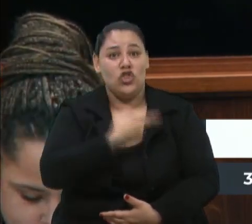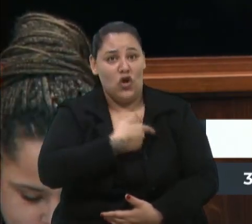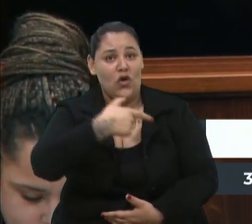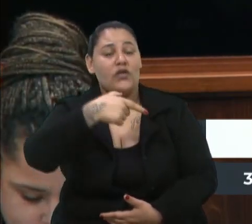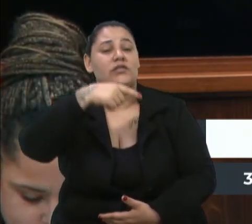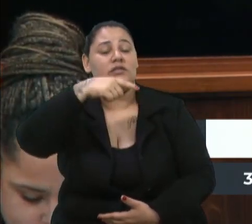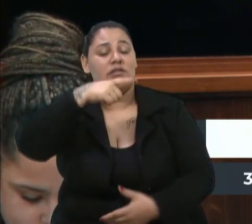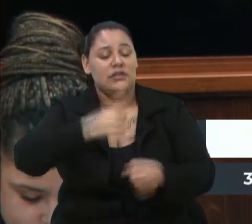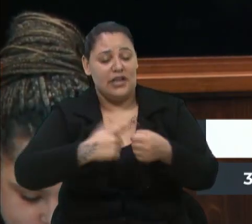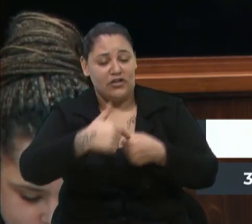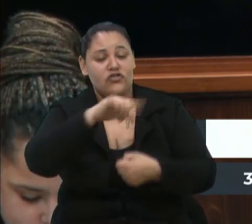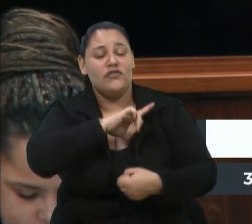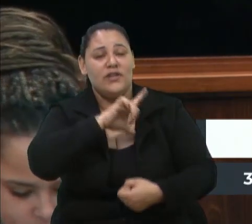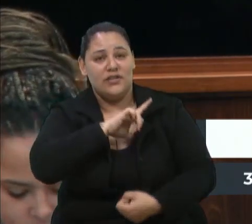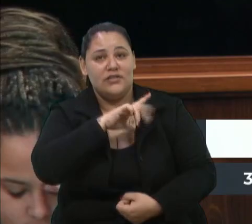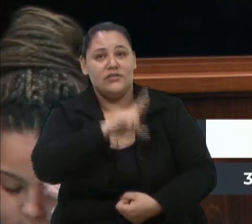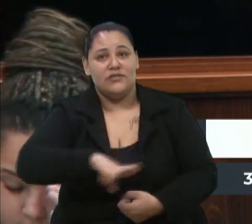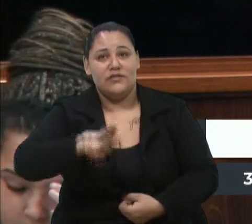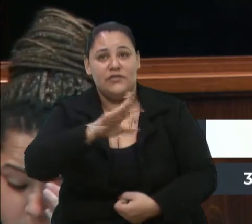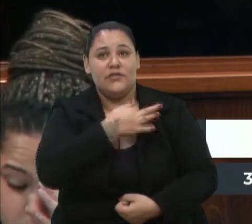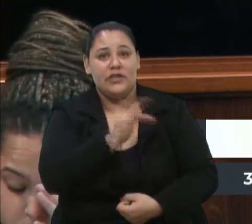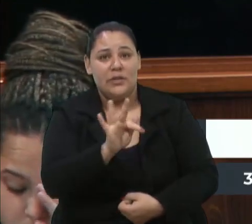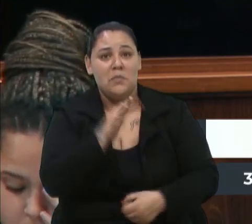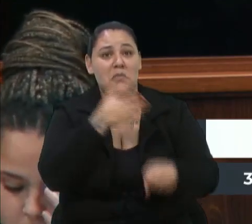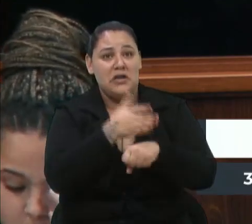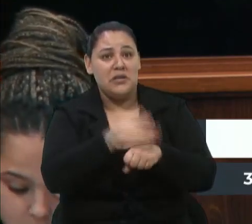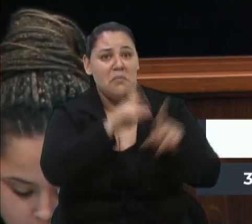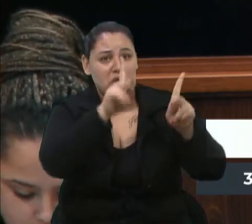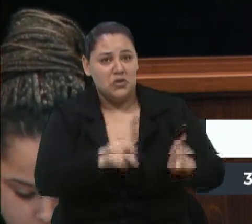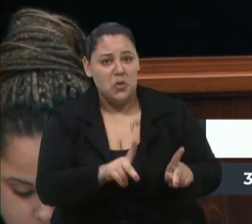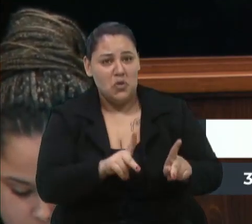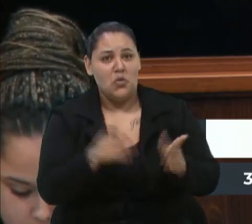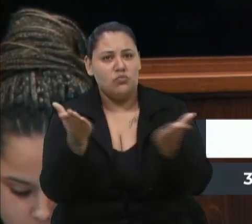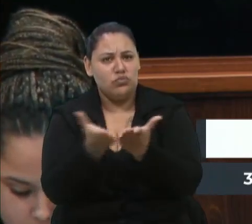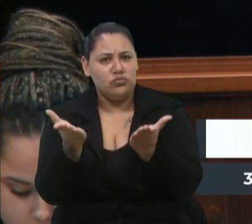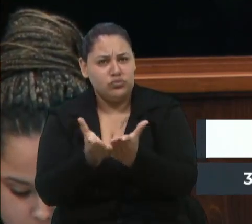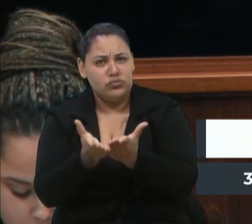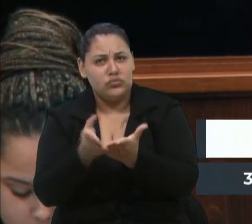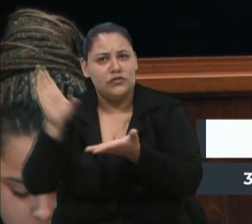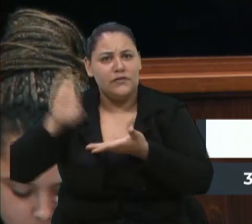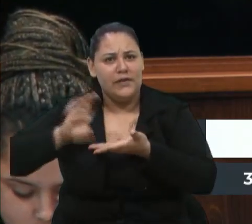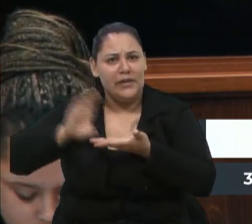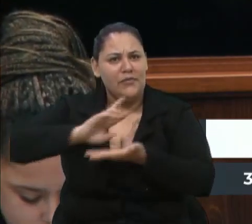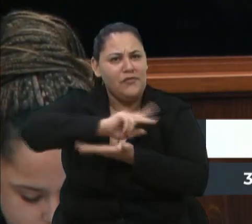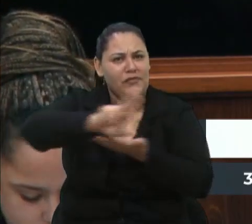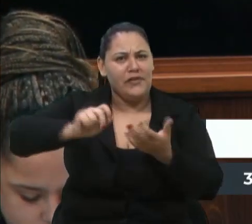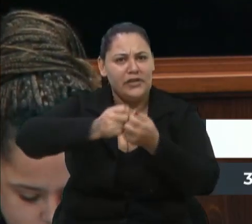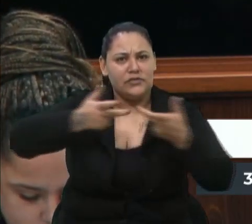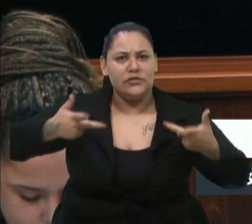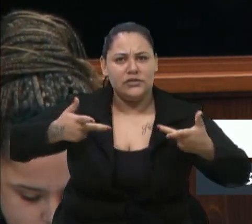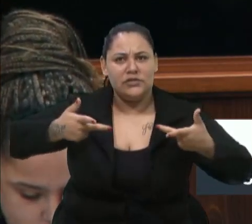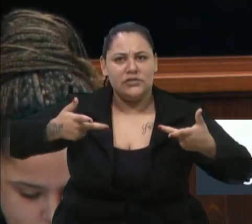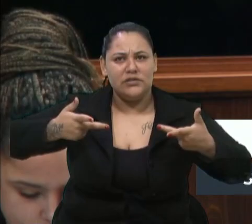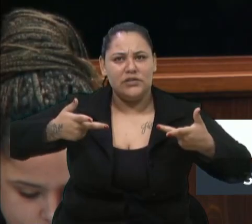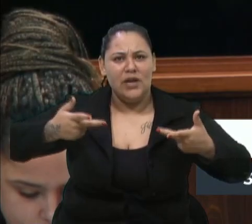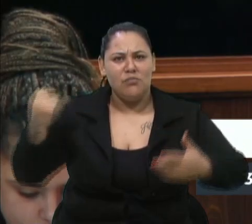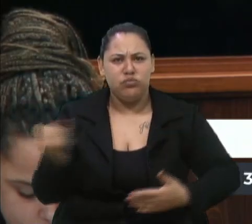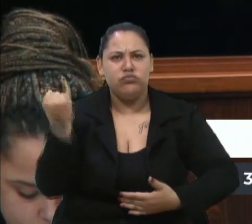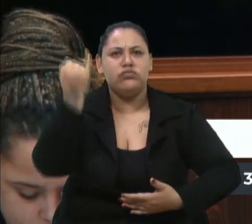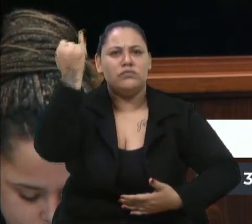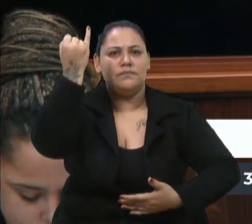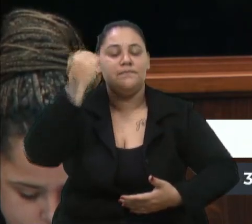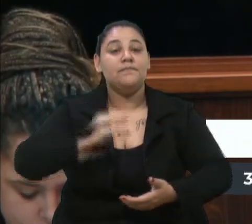uma Universidade Federal. Isso envolveria pessoas, estudantes, recurso, enfim, é de suma importância. Mas eu